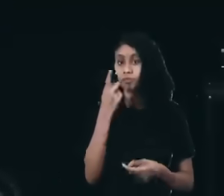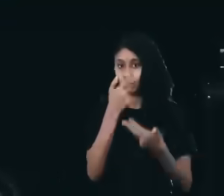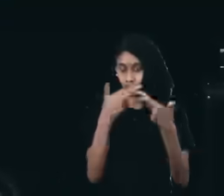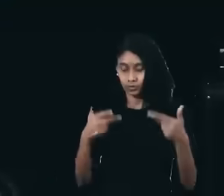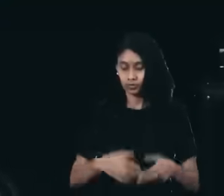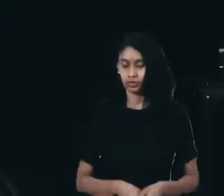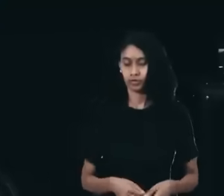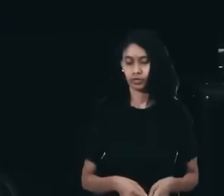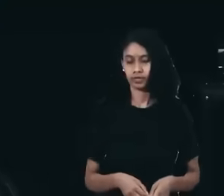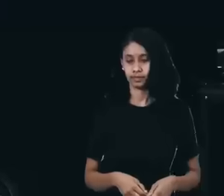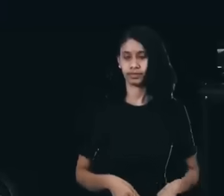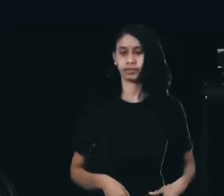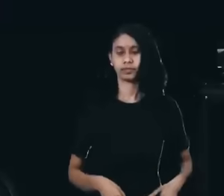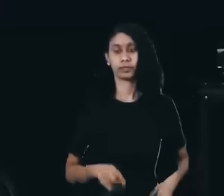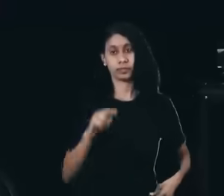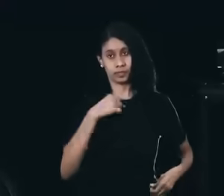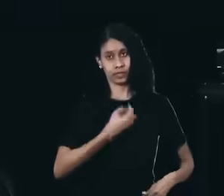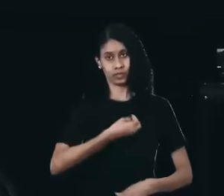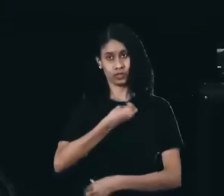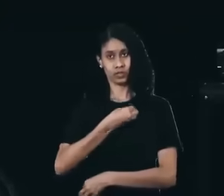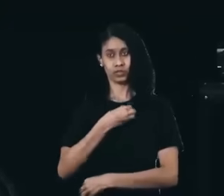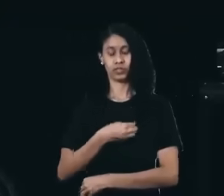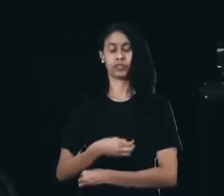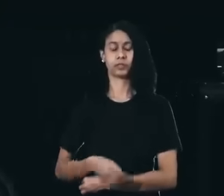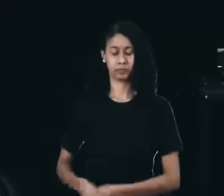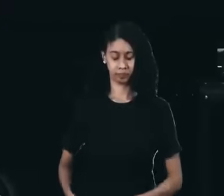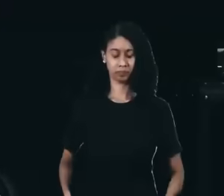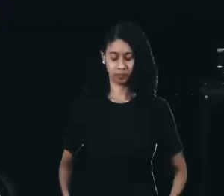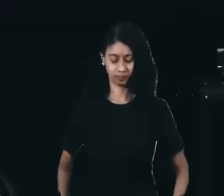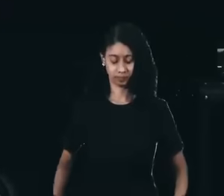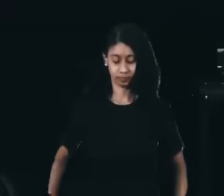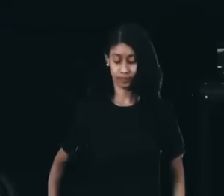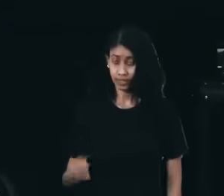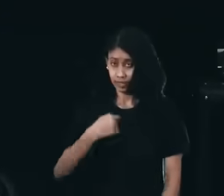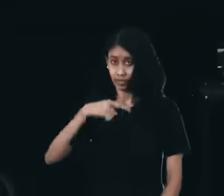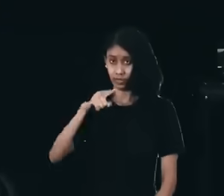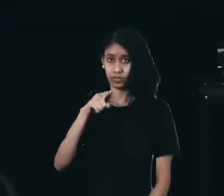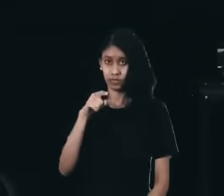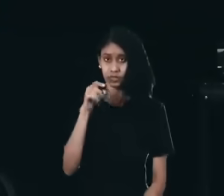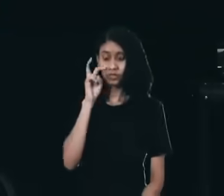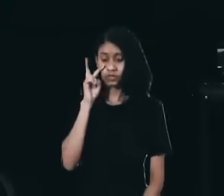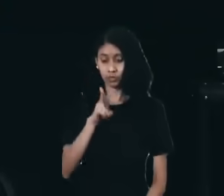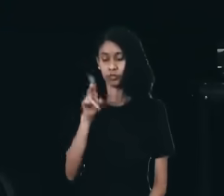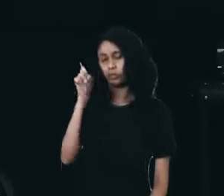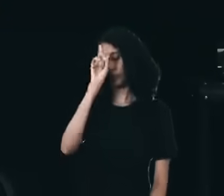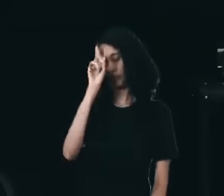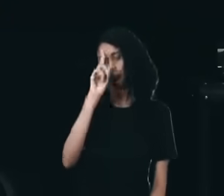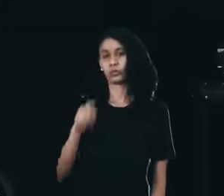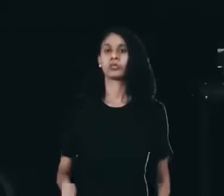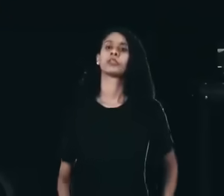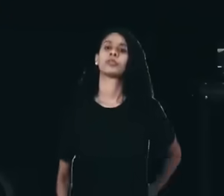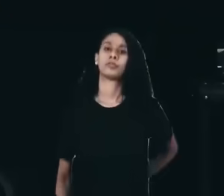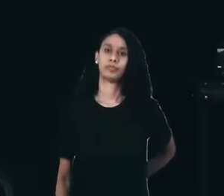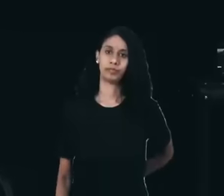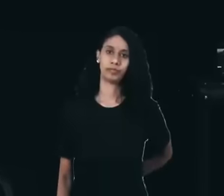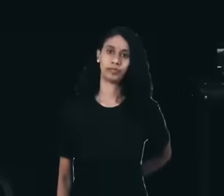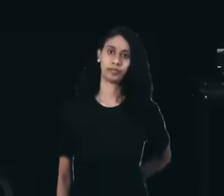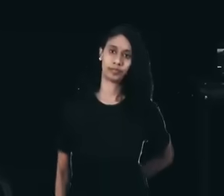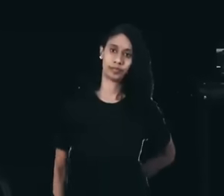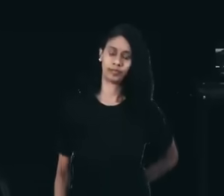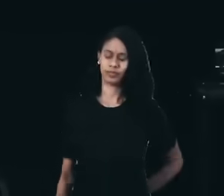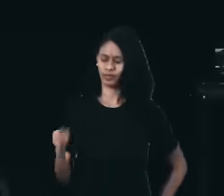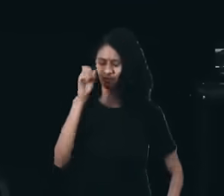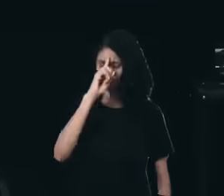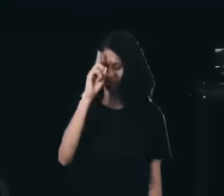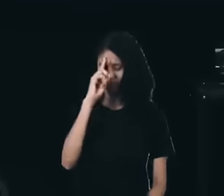coisa. Trazendo para a nossa realidade. Eu e você somos observadas todos os dias.